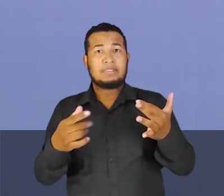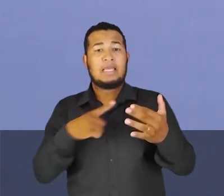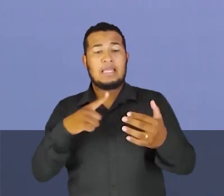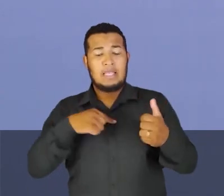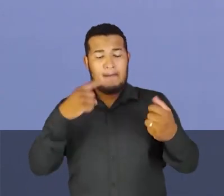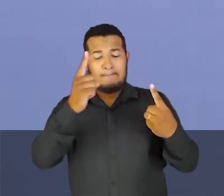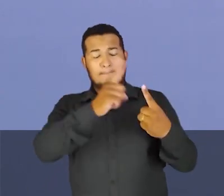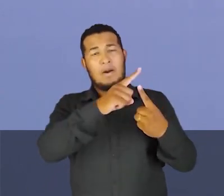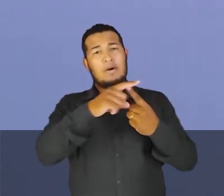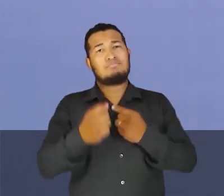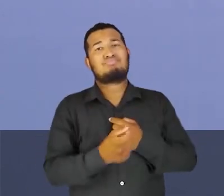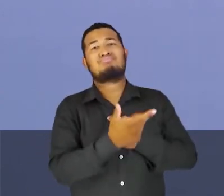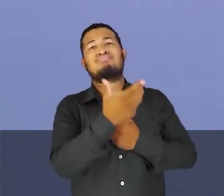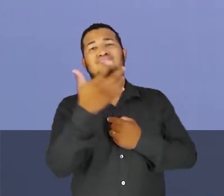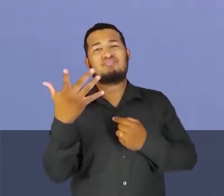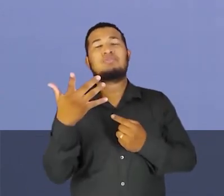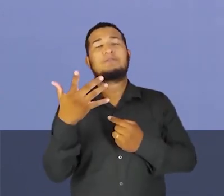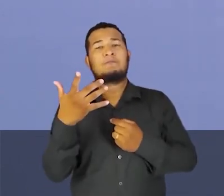várias